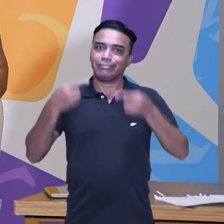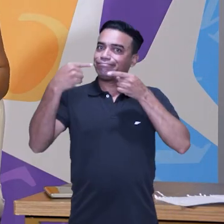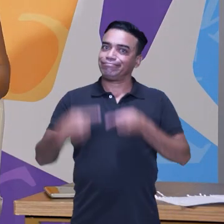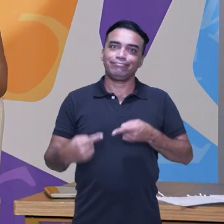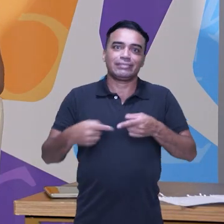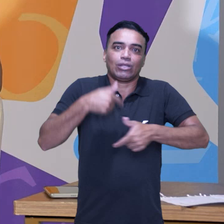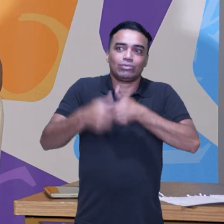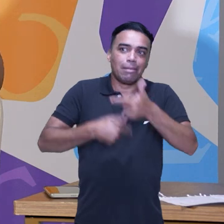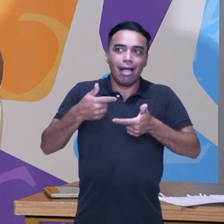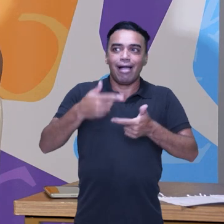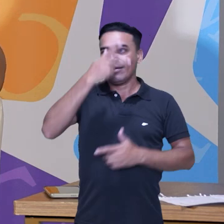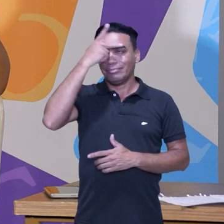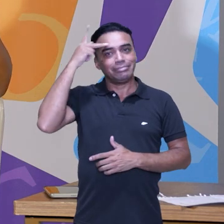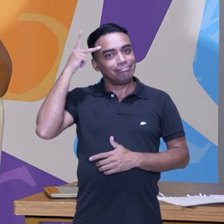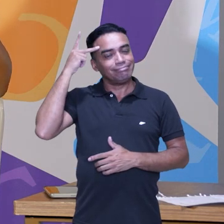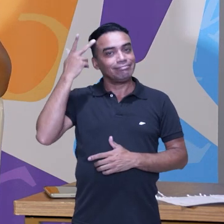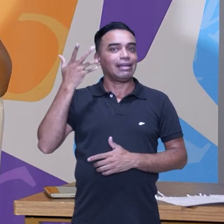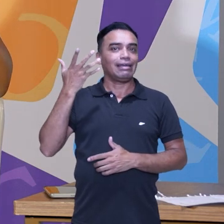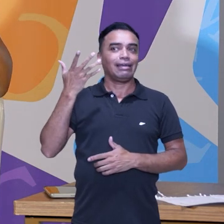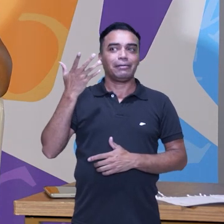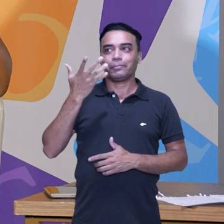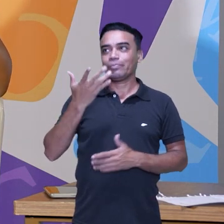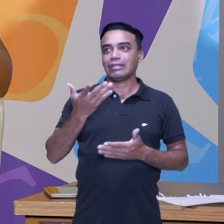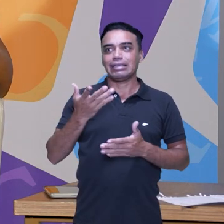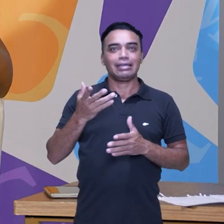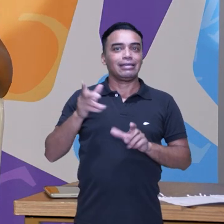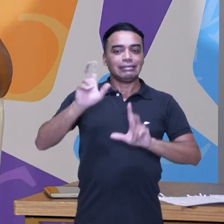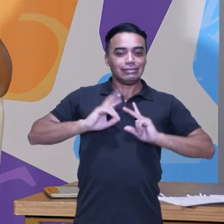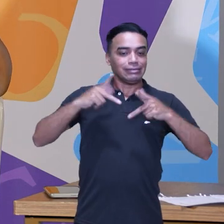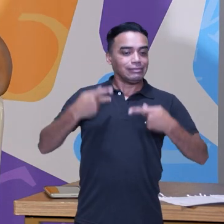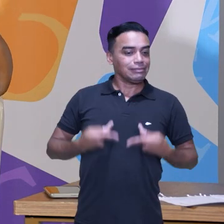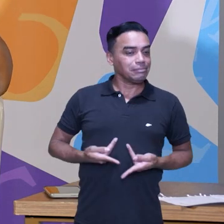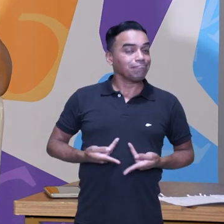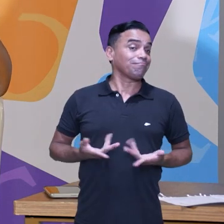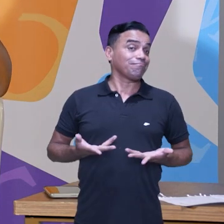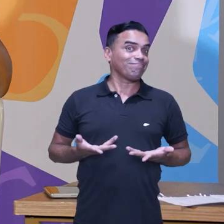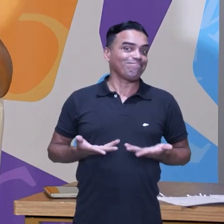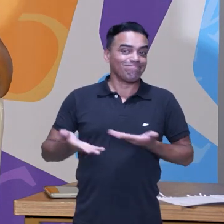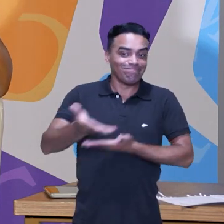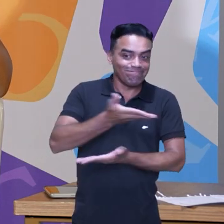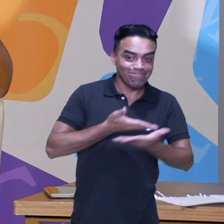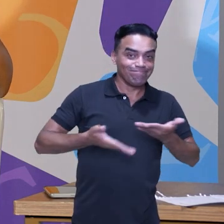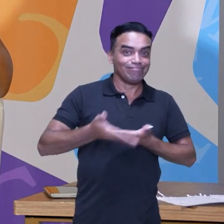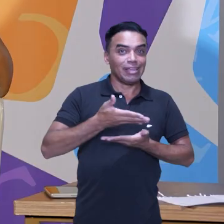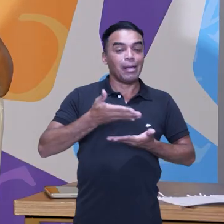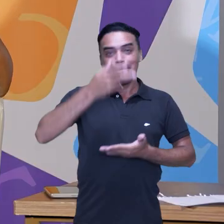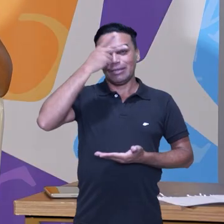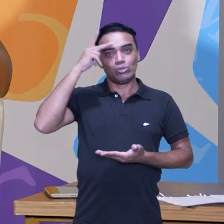gente trabalha com pessoas, quando a gente trata com seres humanos, né? Pessoas